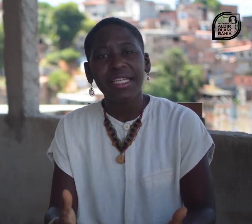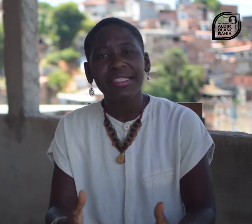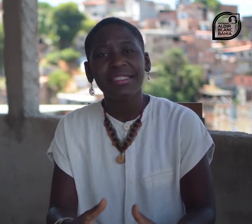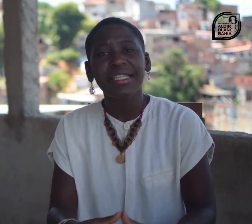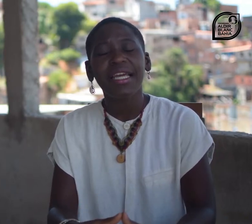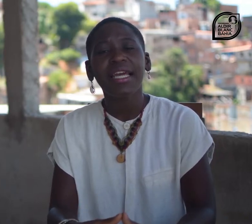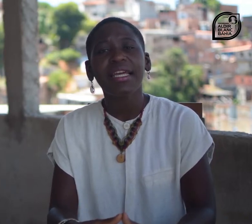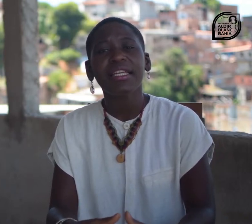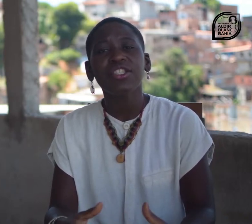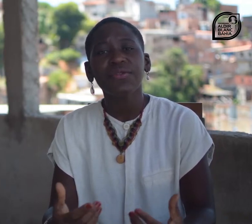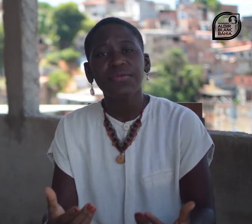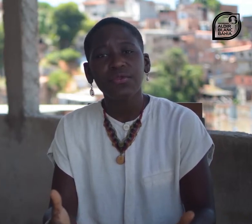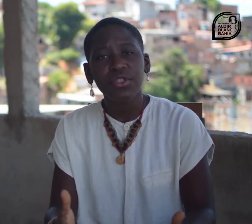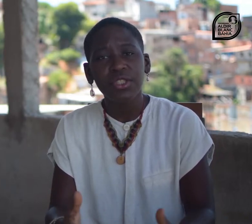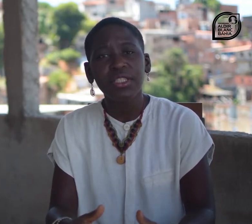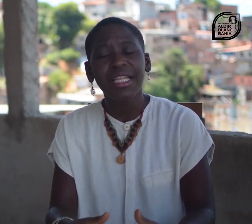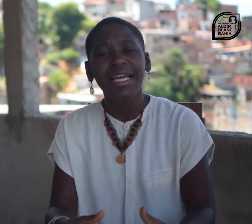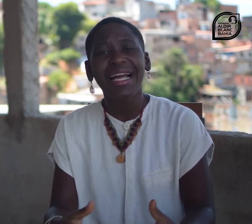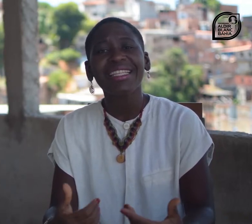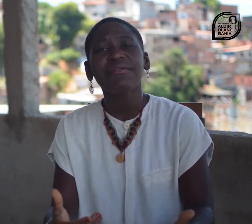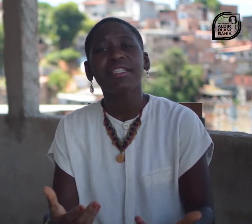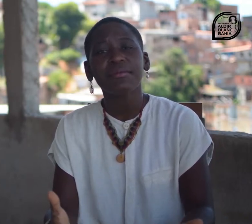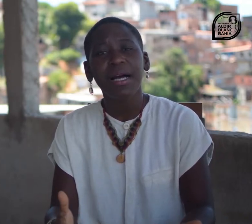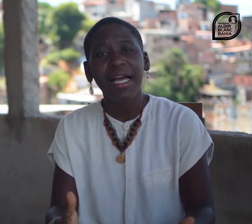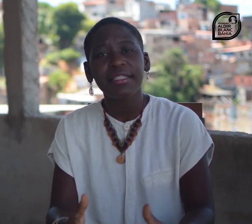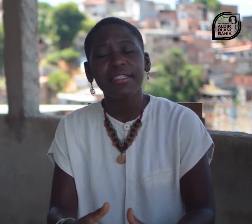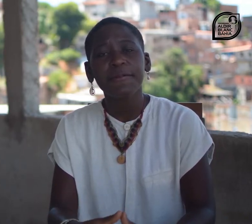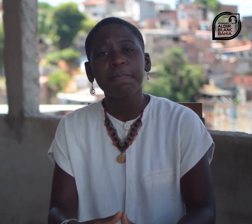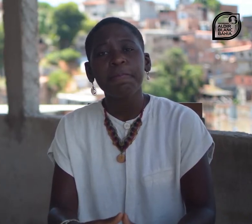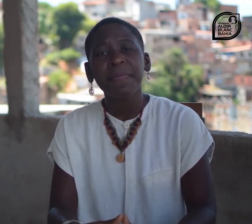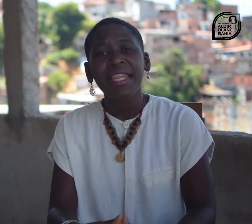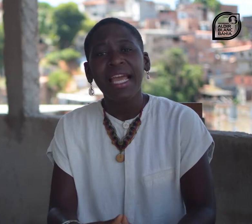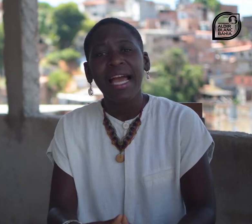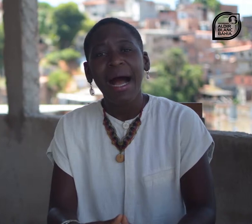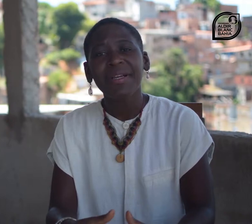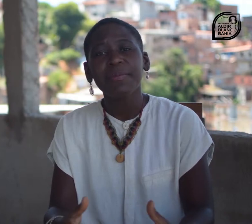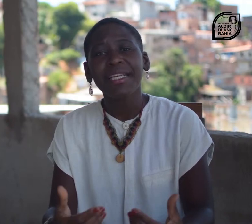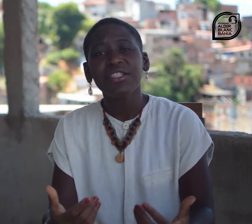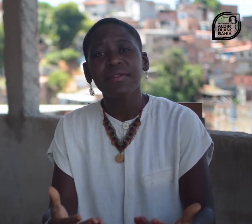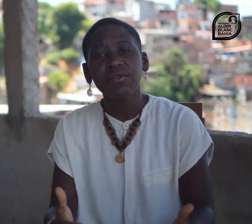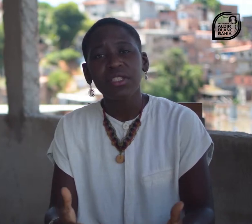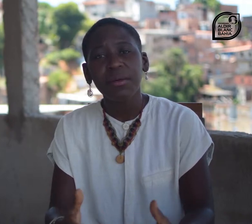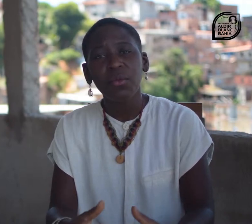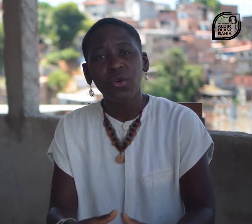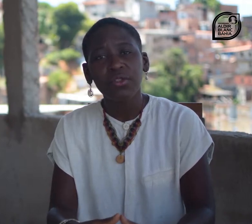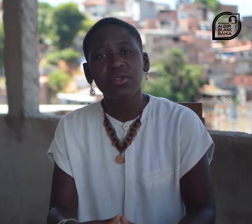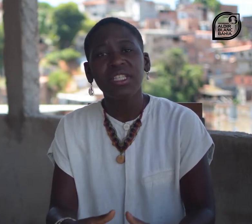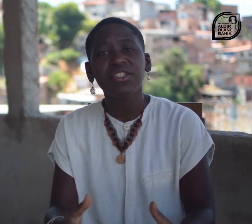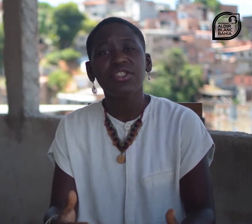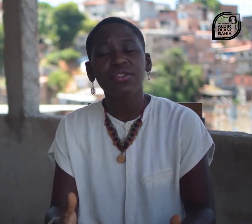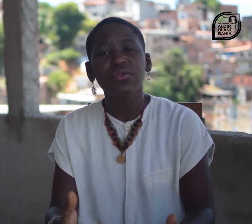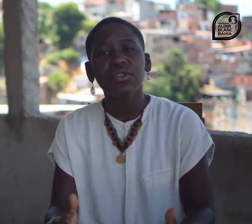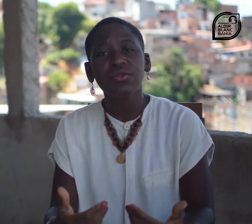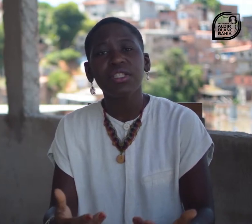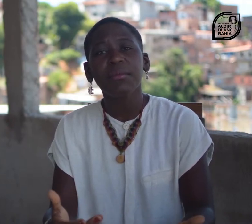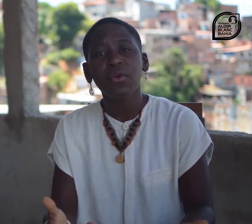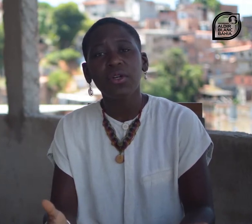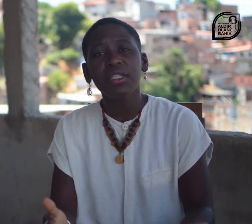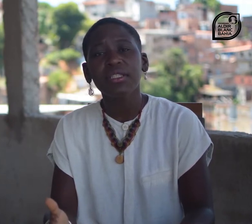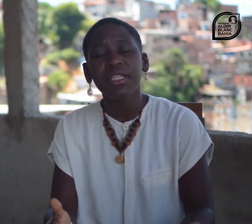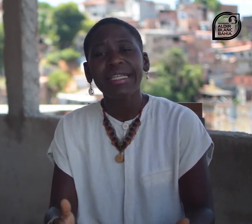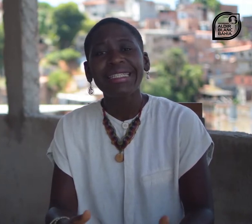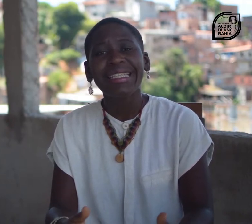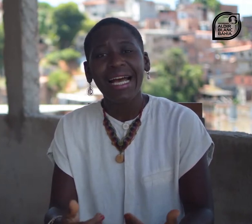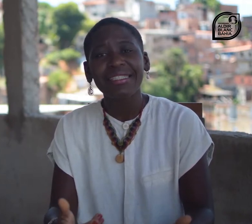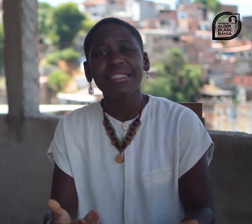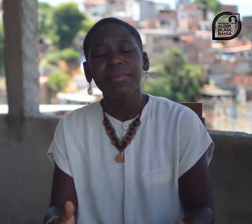se fortalecer e difundir, né, cada vez mais a perspectiva dos tambores, o sentido que os